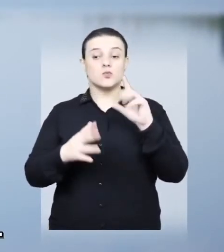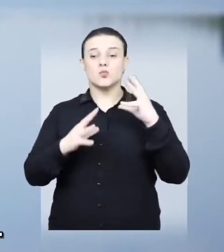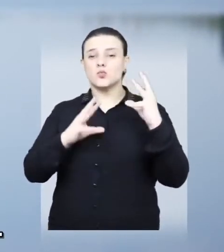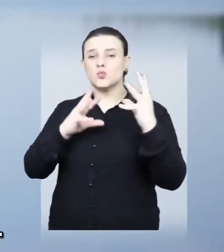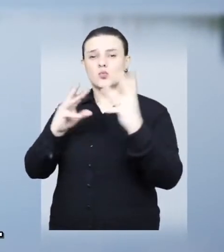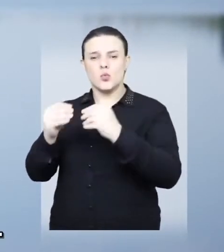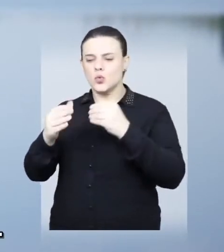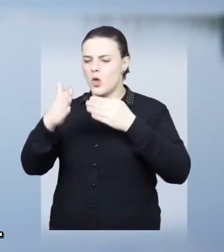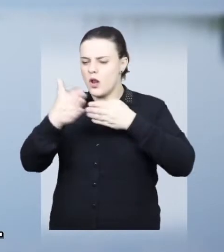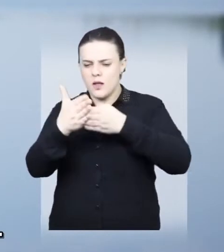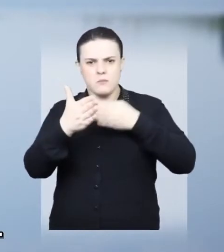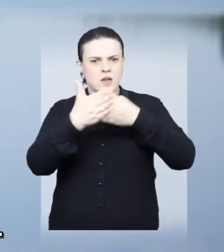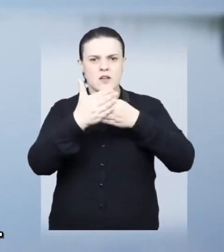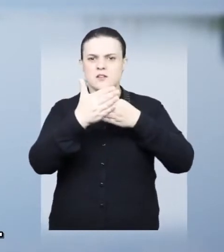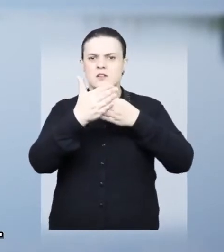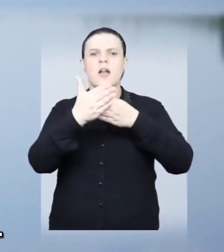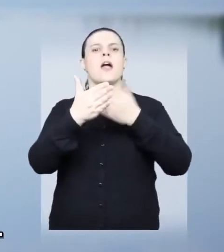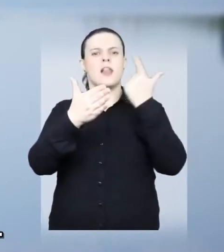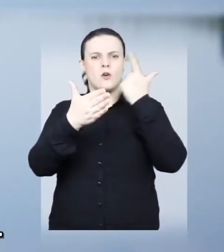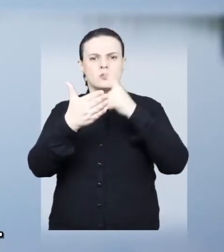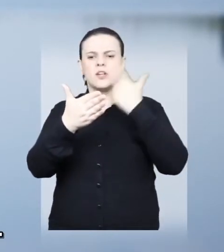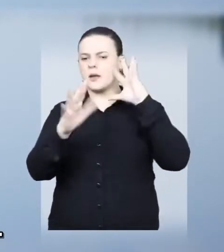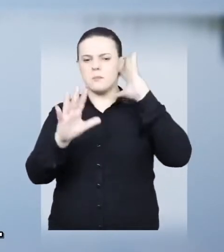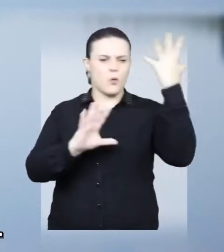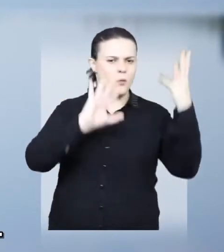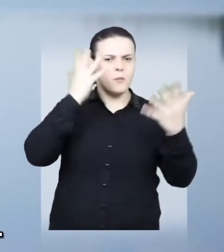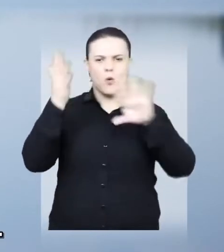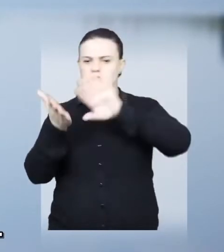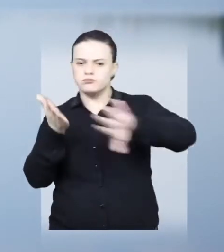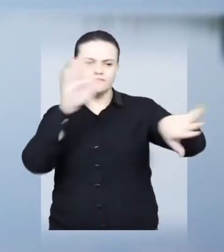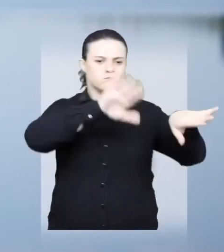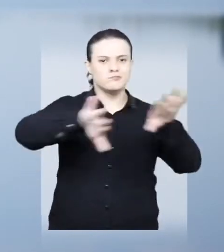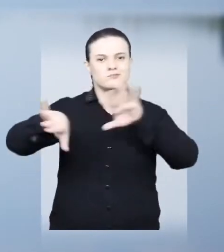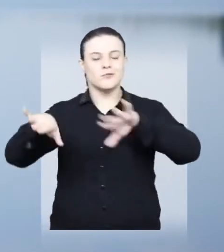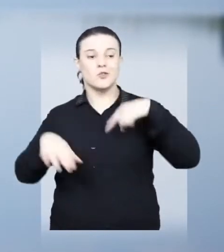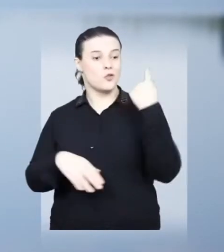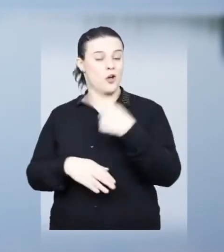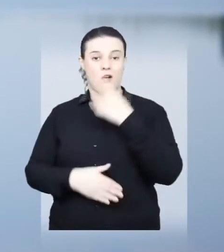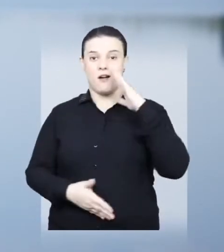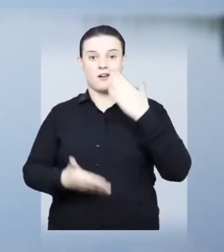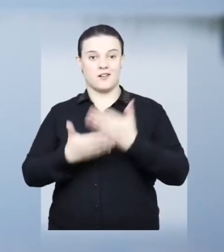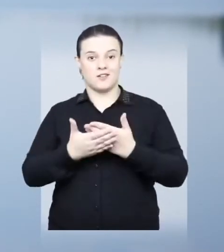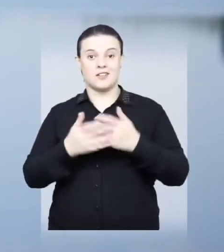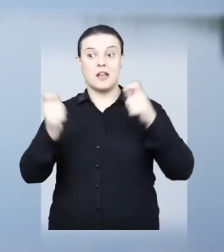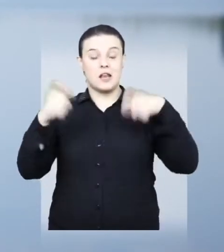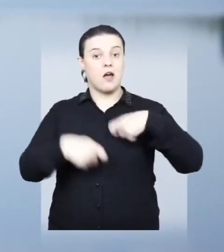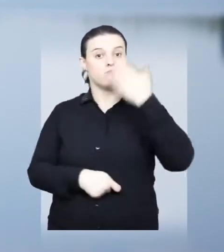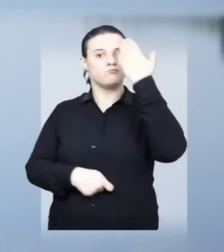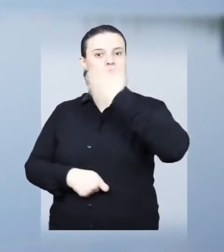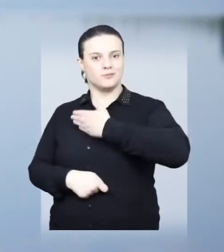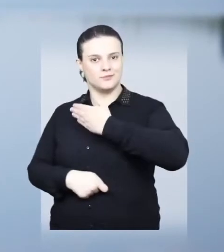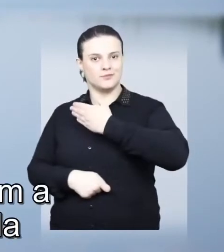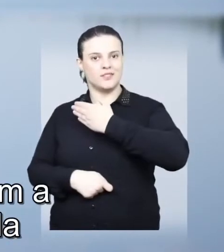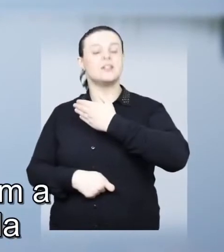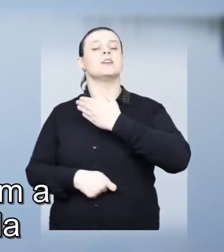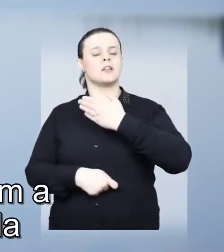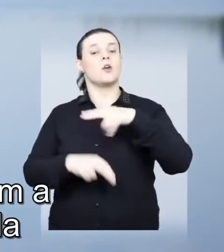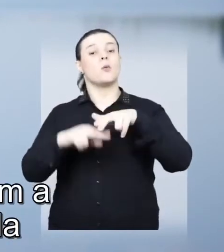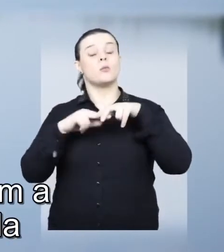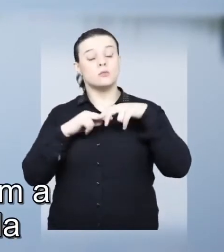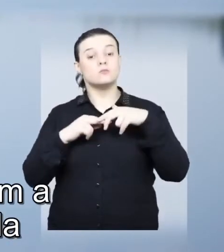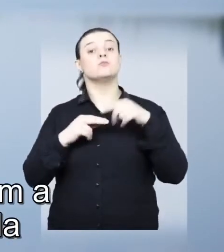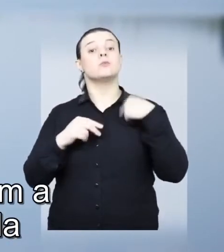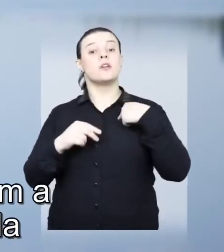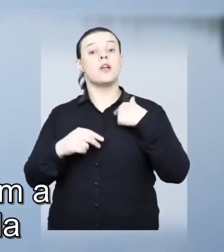ultrapassa todos os limites, né, do que a gente acredita que a ciência pode comprovar. E um dos motivos